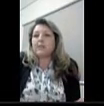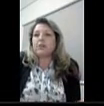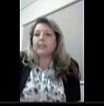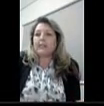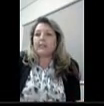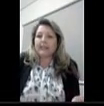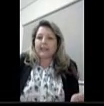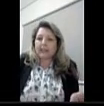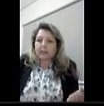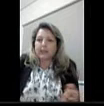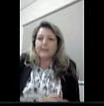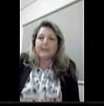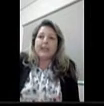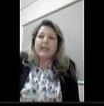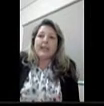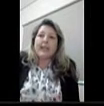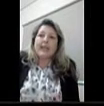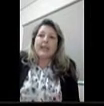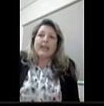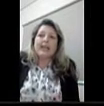toda a história da tartaruga.